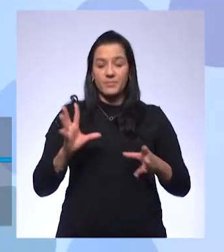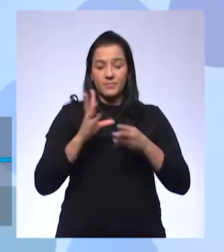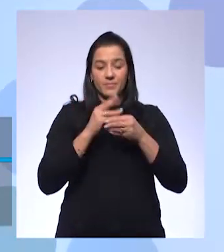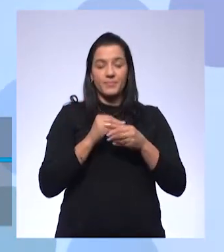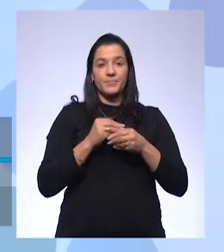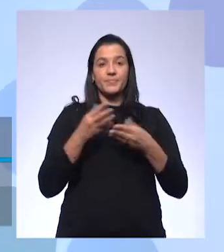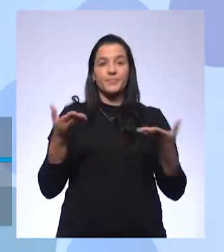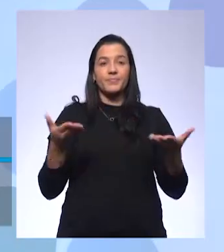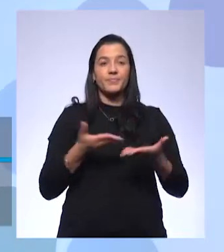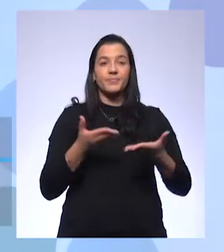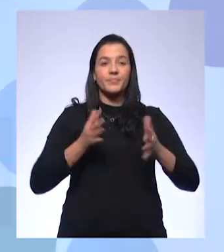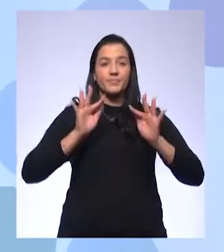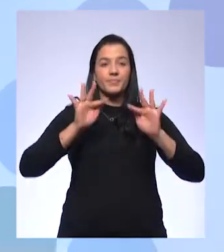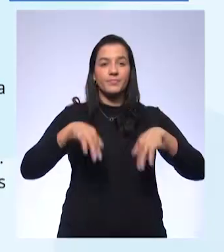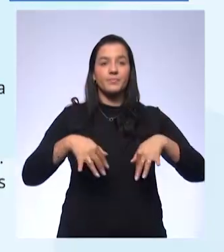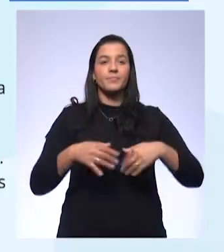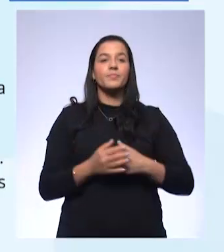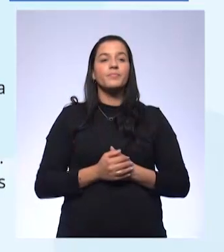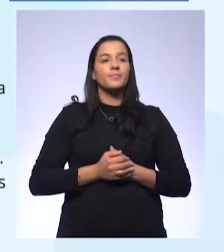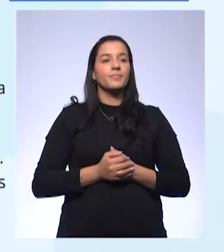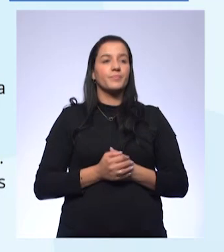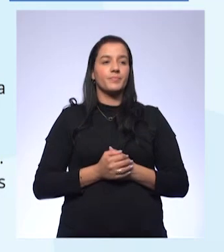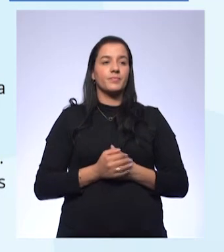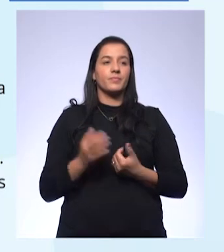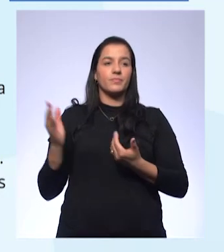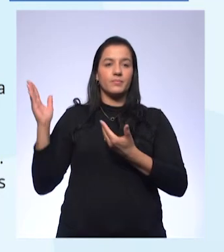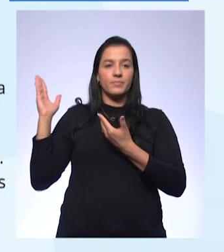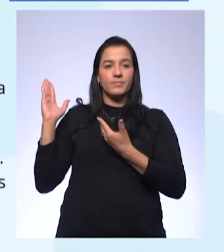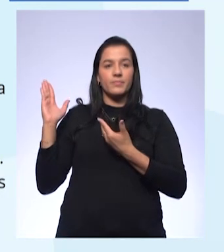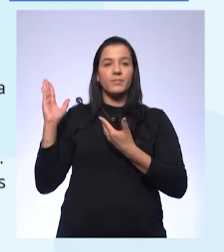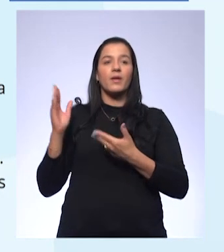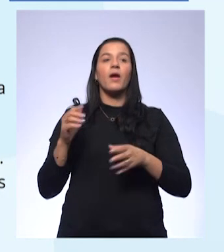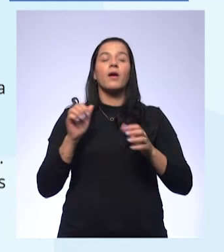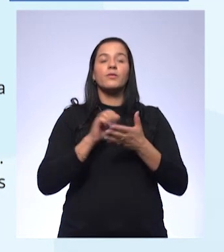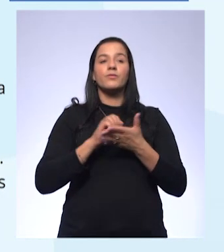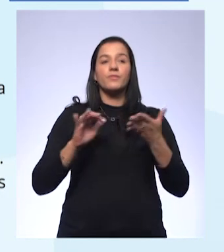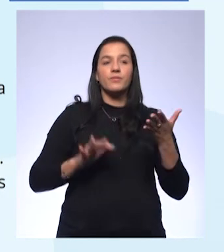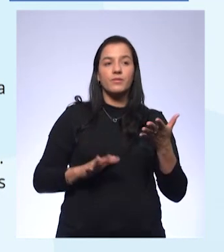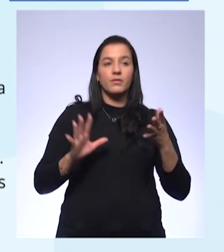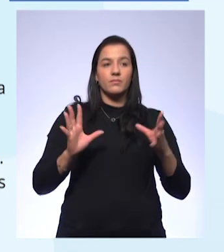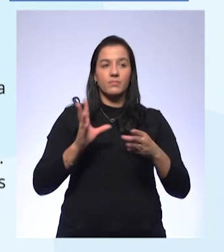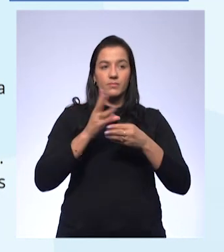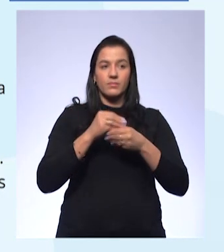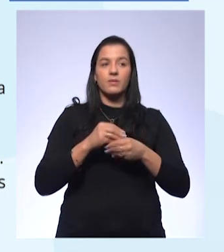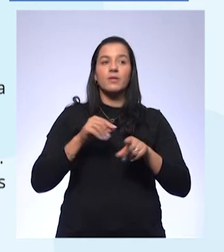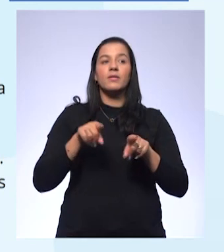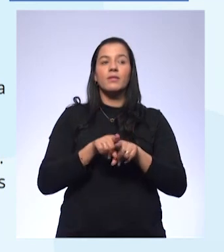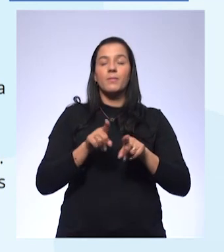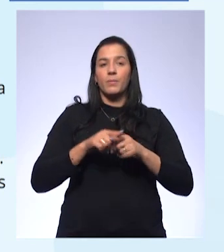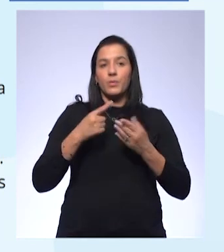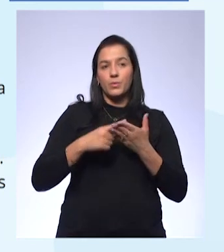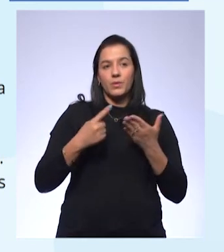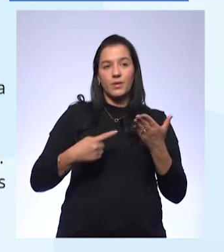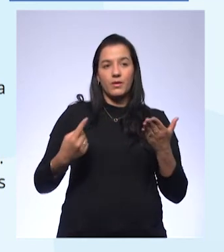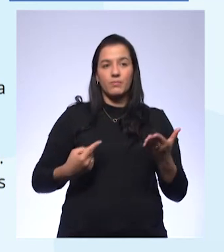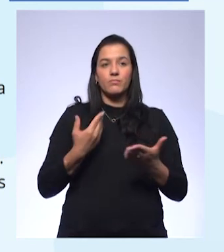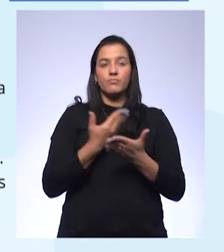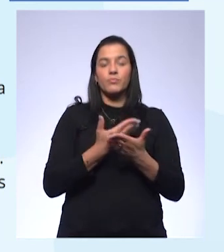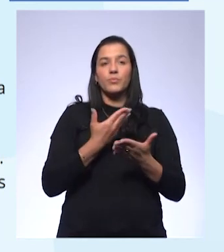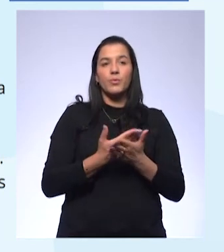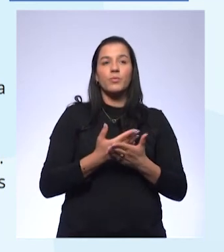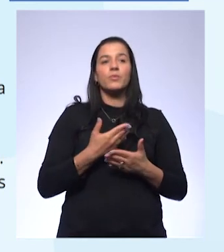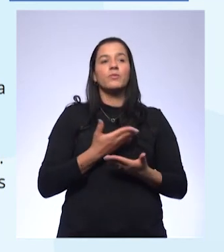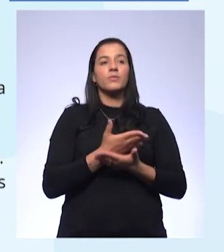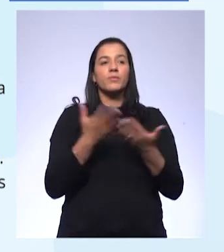gente encerrar, então, a nossa aula? Então, a nossa atividade complementar vai sair também do nosso caderno do aluno, né? A situação